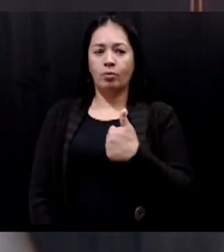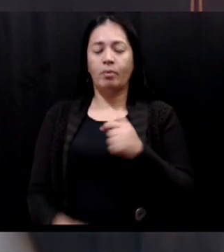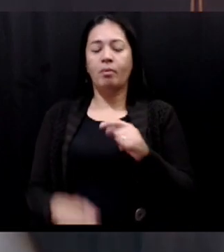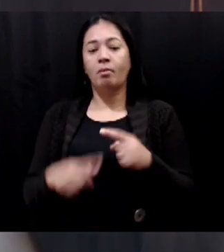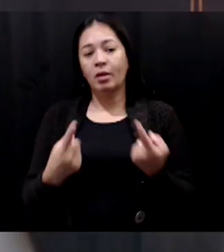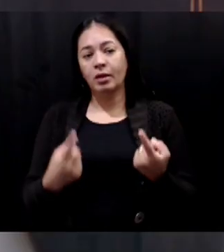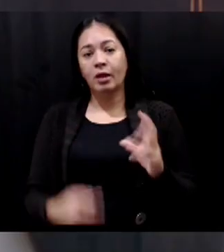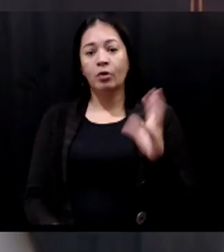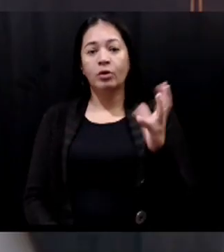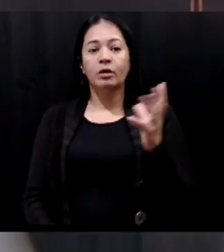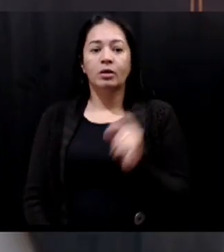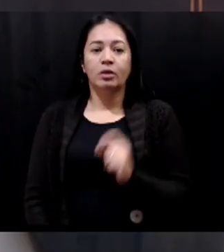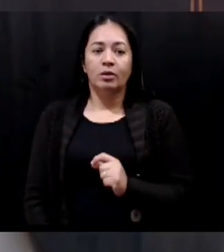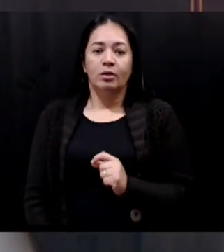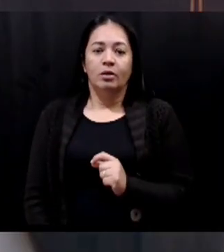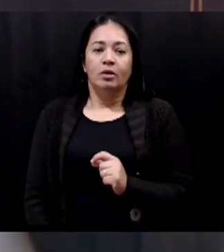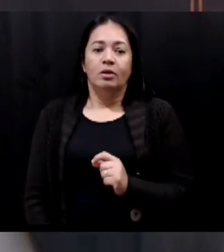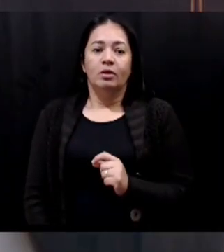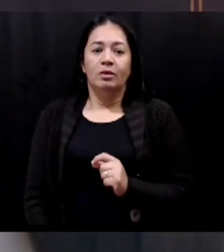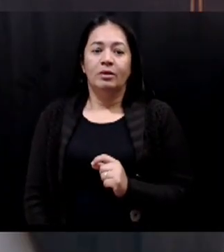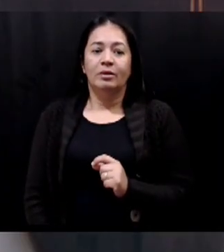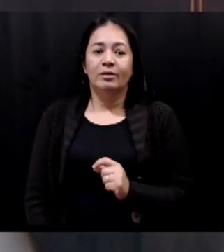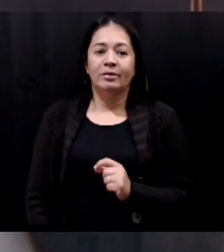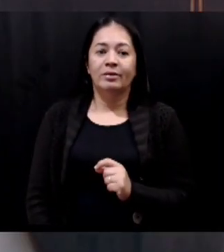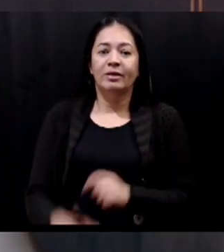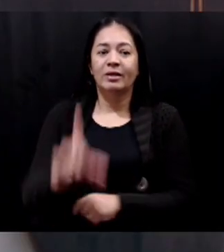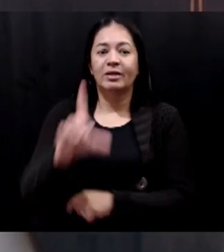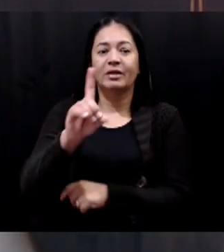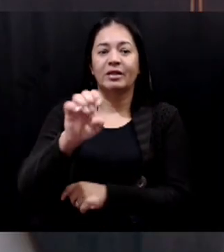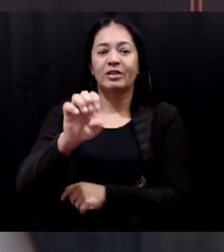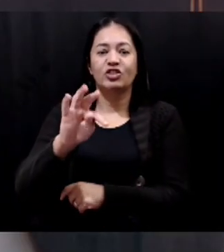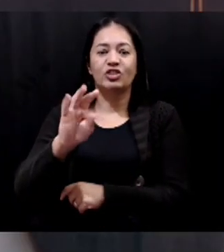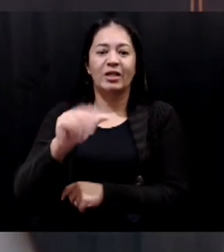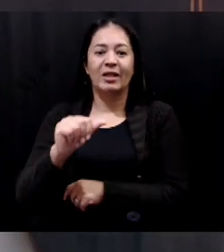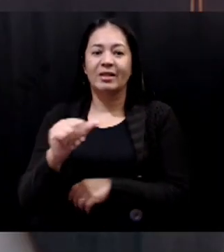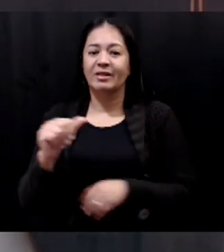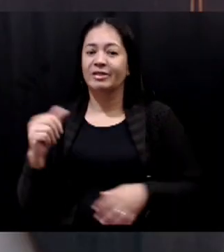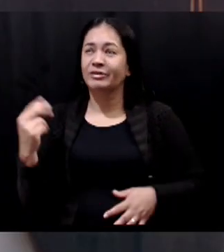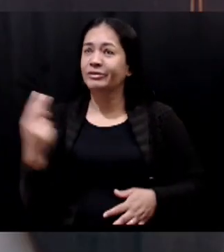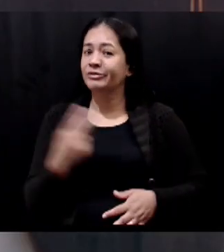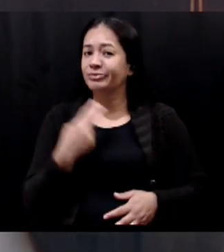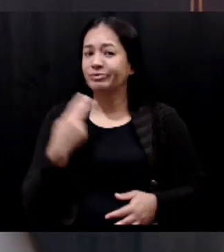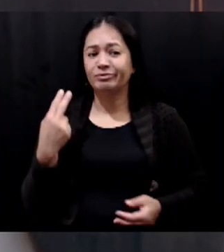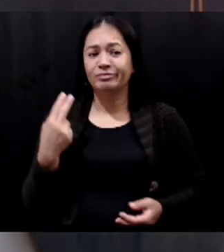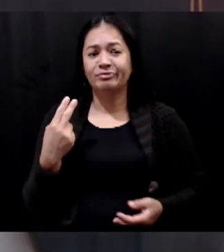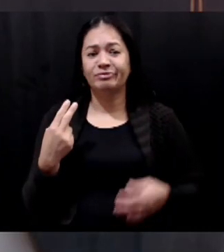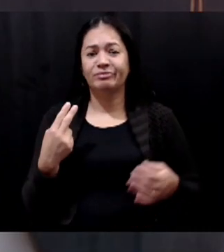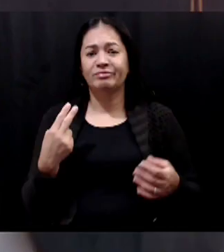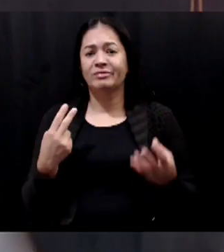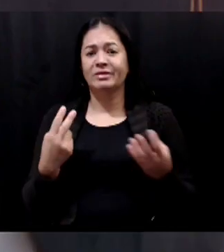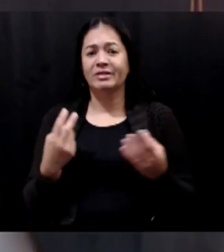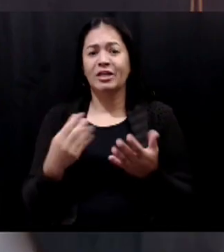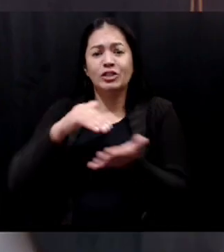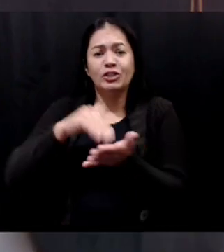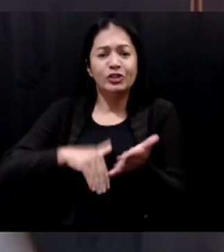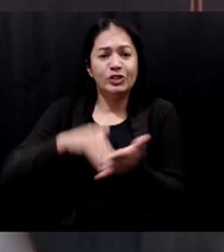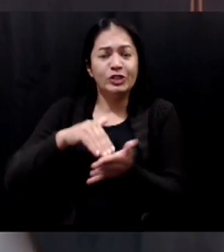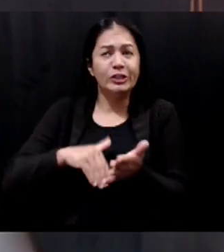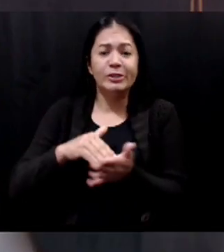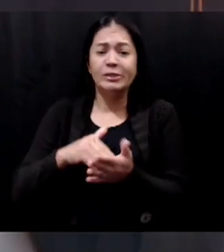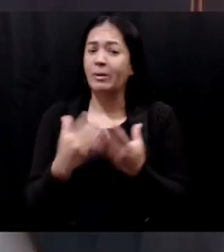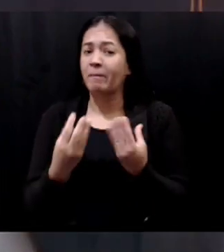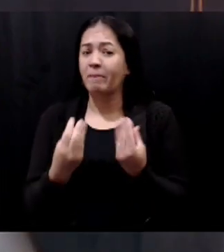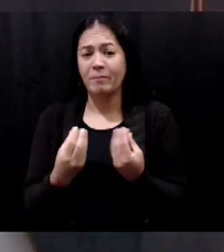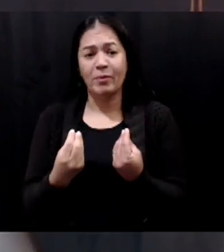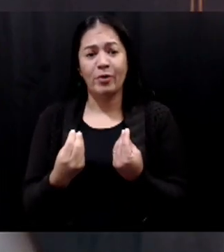Aquela dieta não tem nada a ver com a vida da pessoa. É extremamente restritiva. E aí, a pessoa volta para